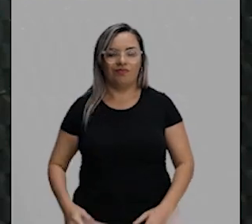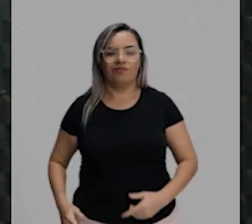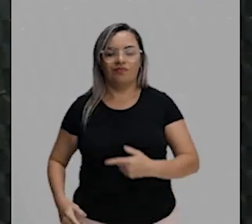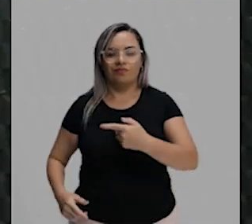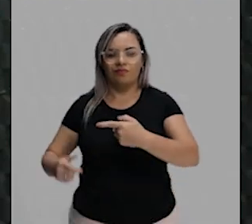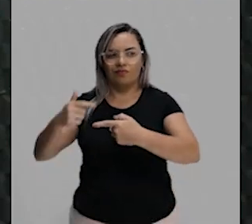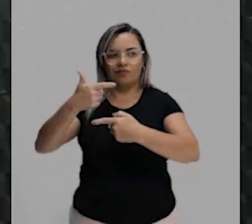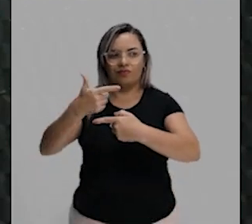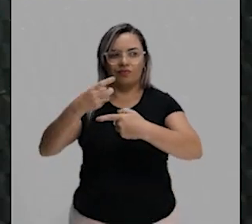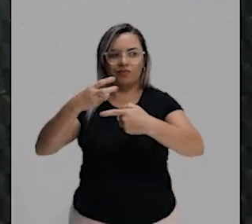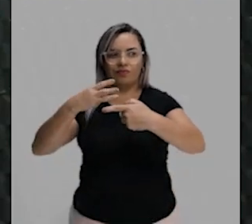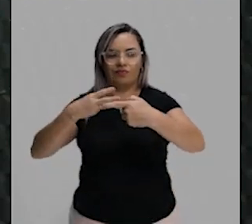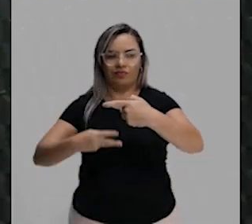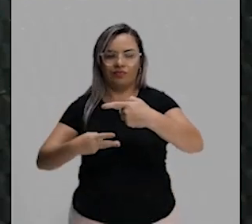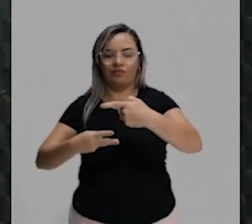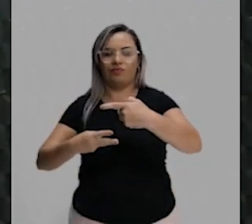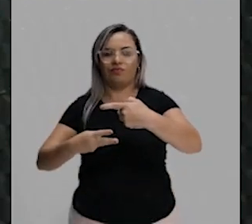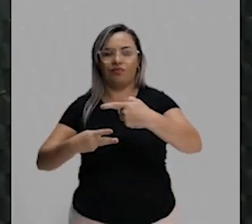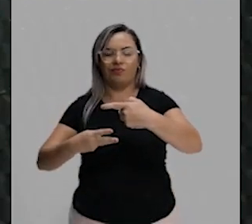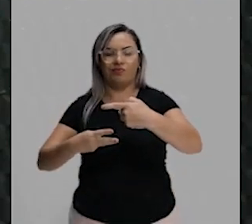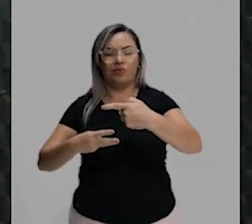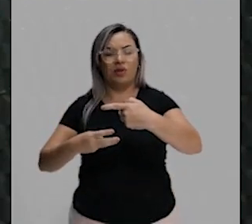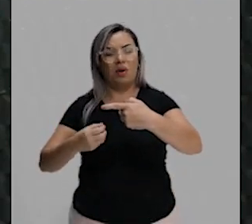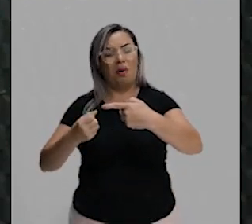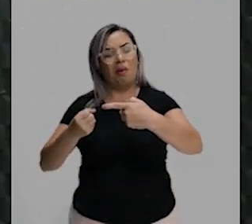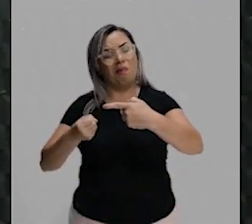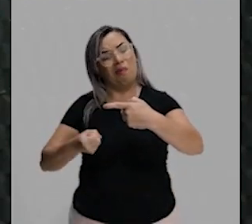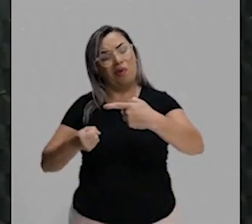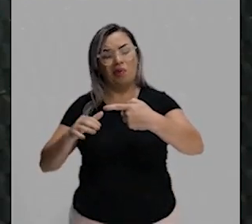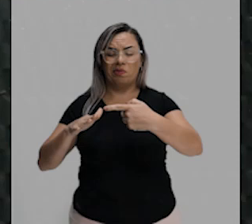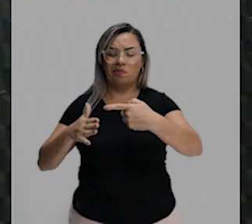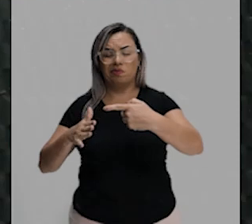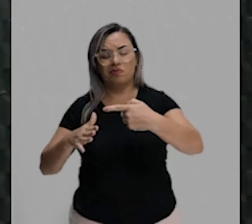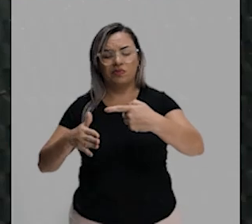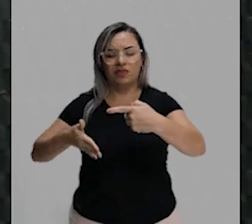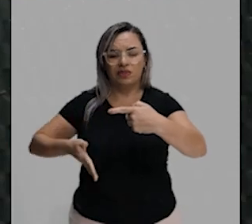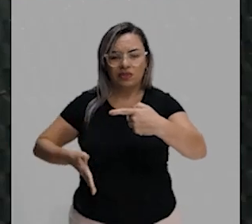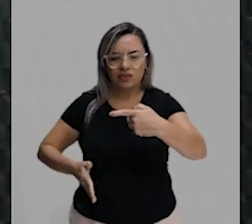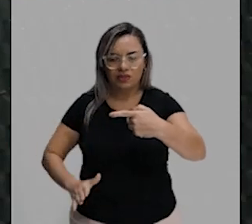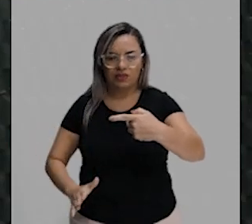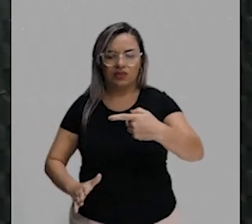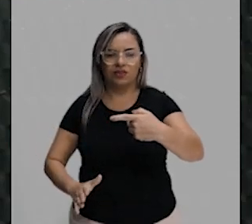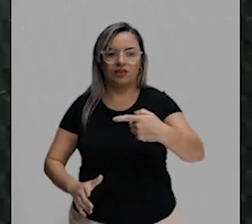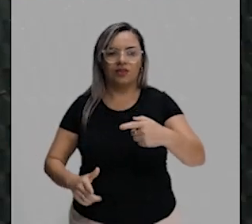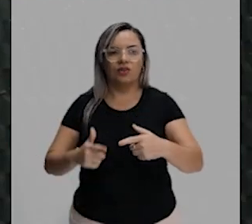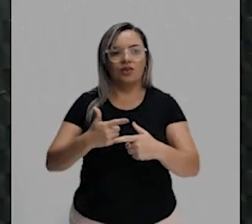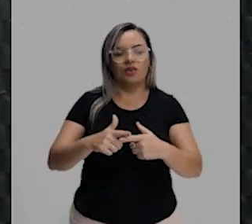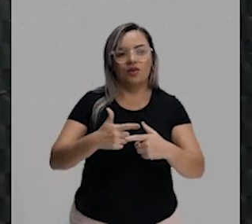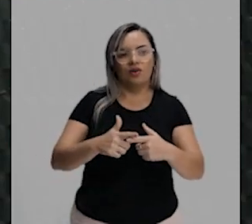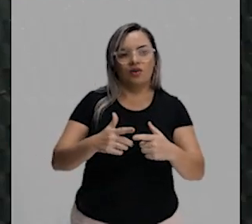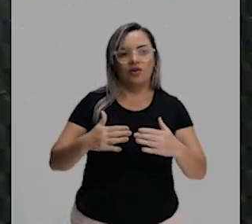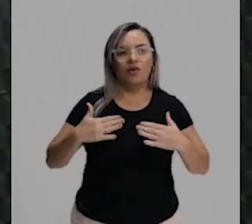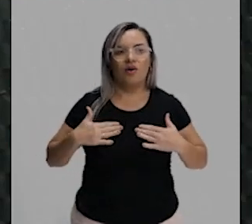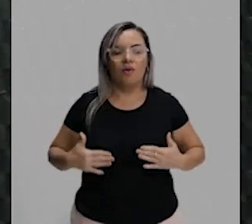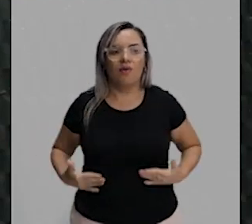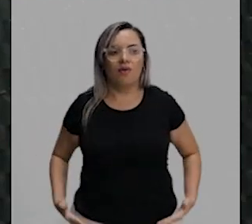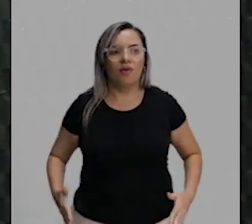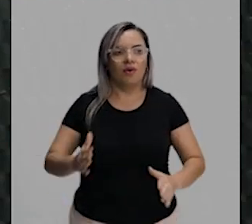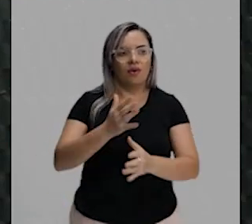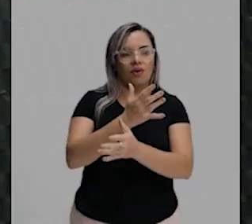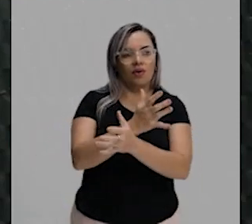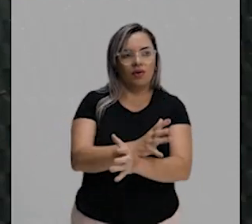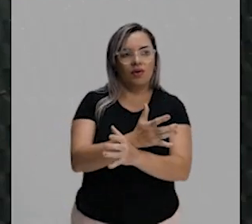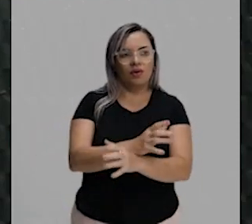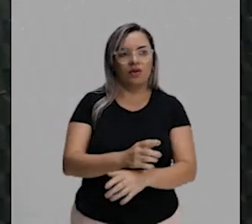2/3 vai ser a possibilidade de nascer indivíduos com acondroplasia. E apenas 1/3 seria a possibilidade